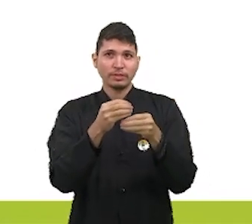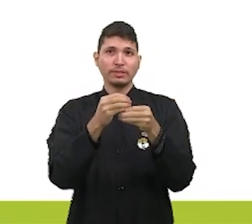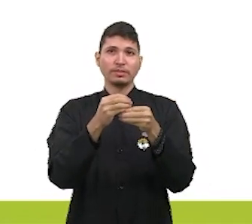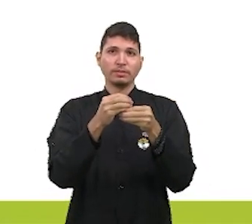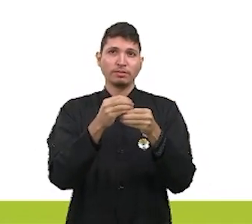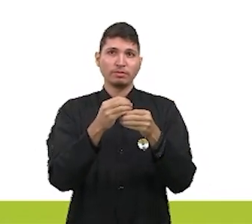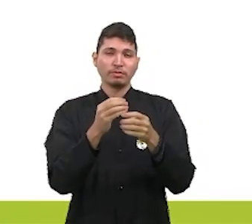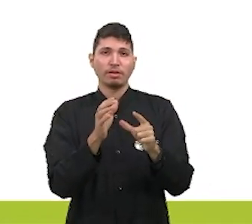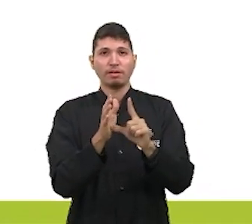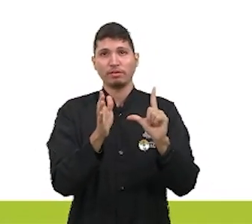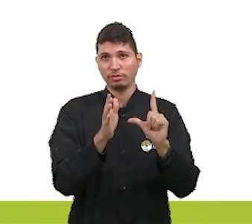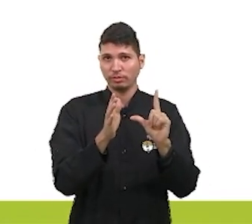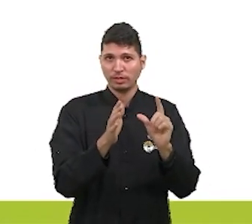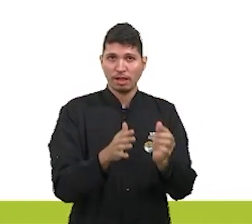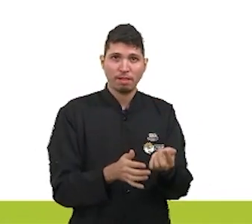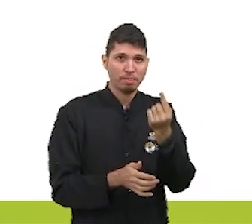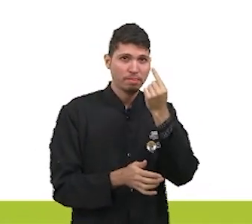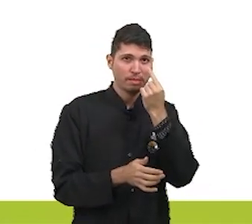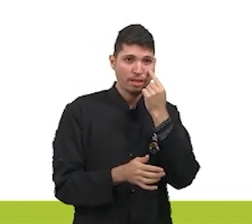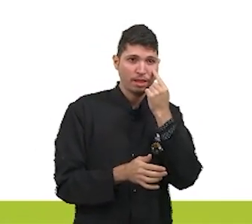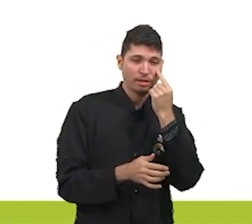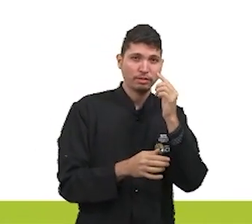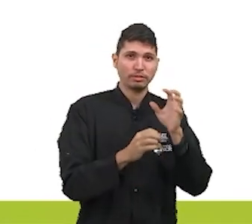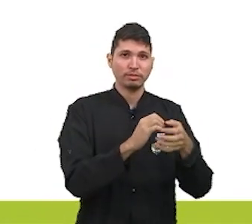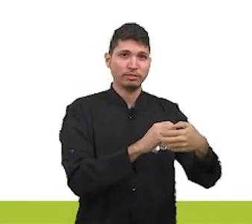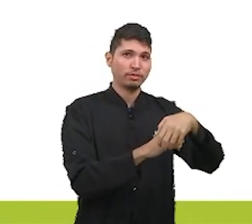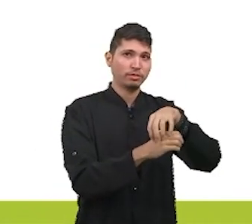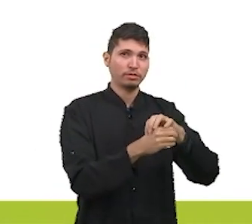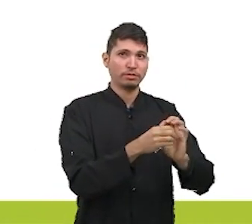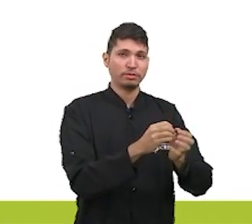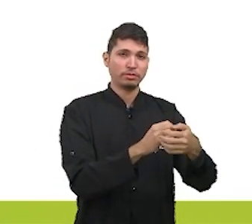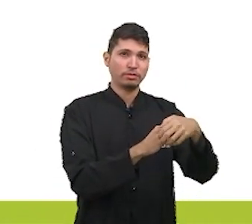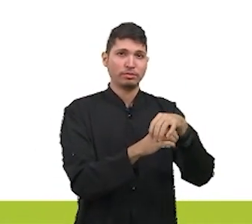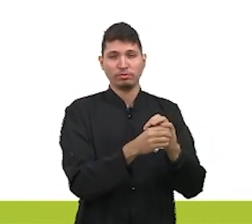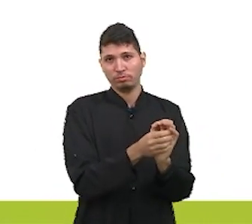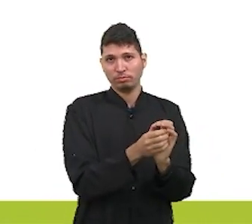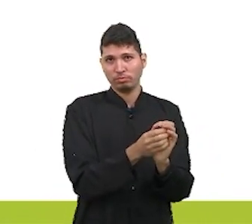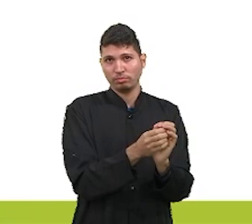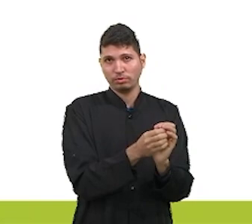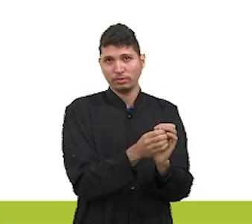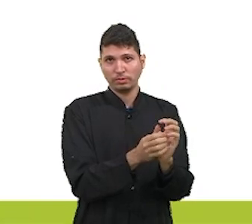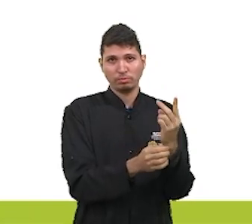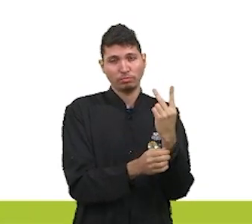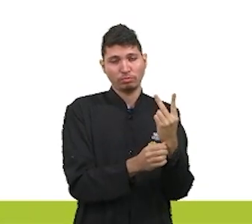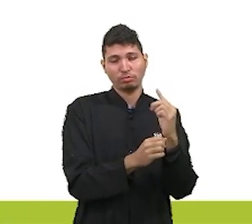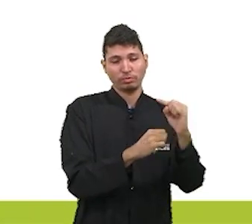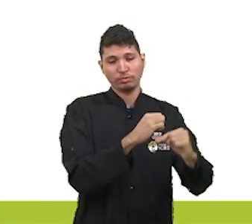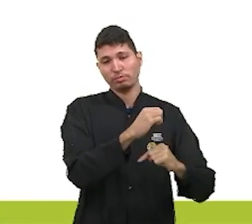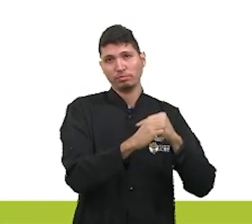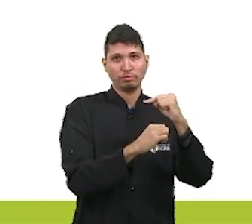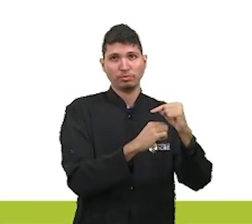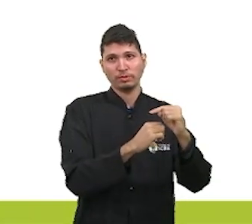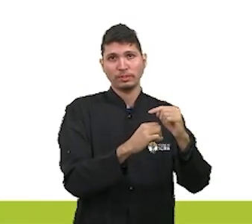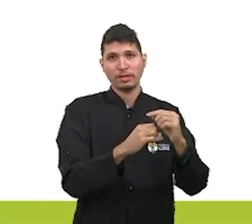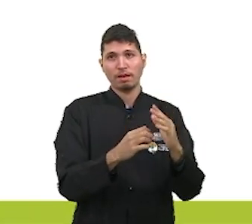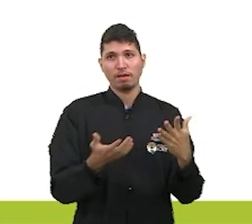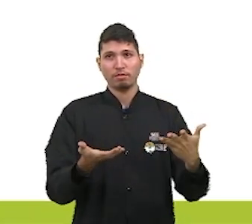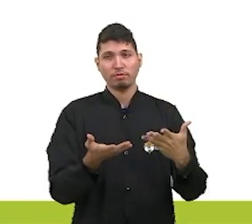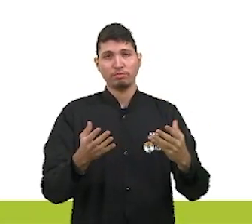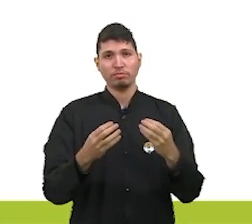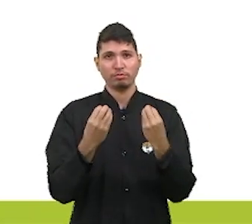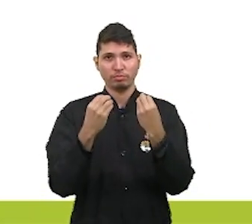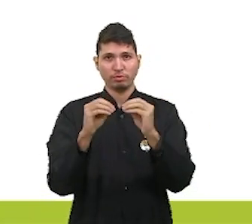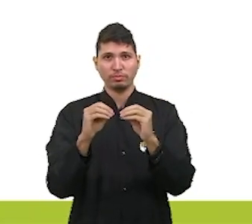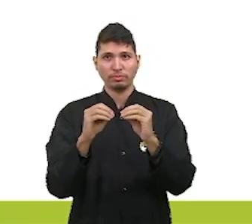estava analisando somente moléculas biatômicas, né, formadas simplesmente por 2 átomos. Agora eu já acrescentei uma